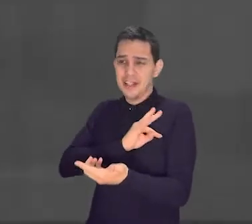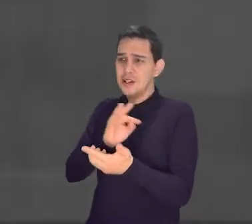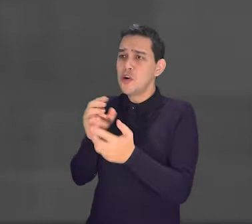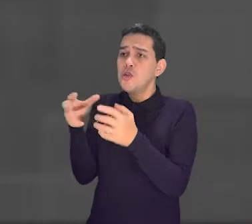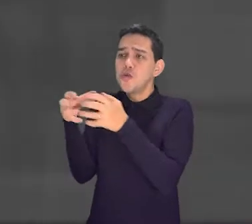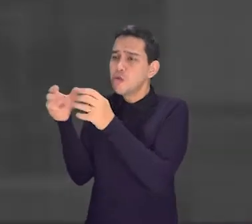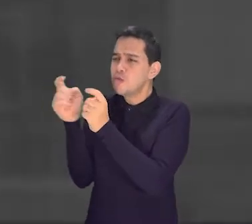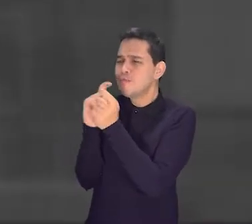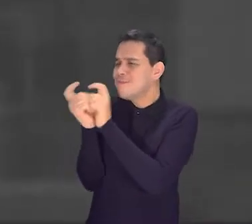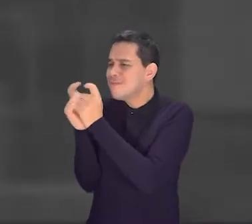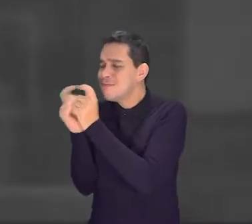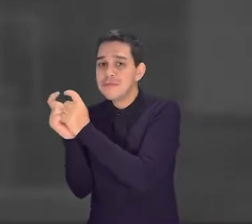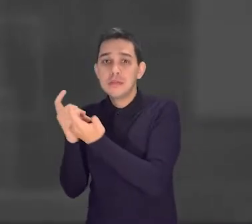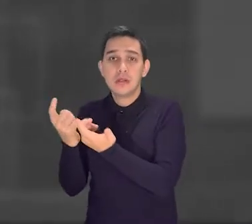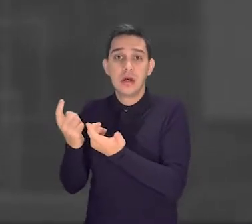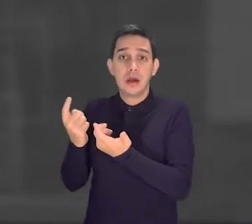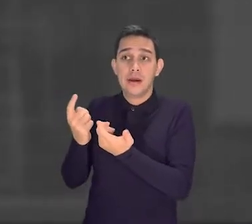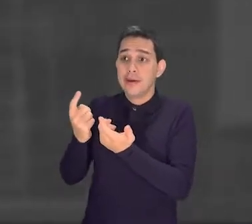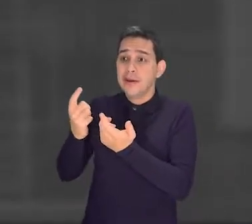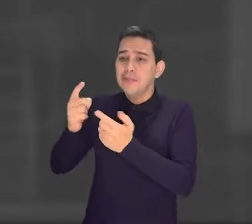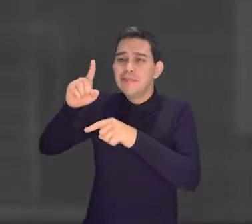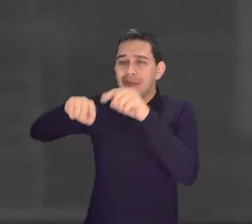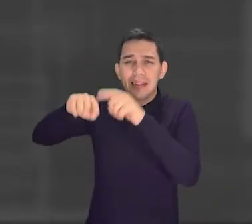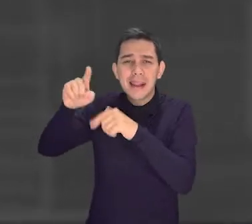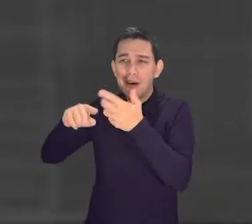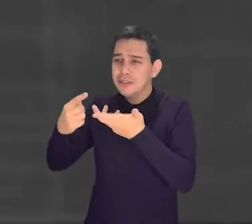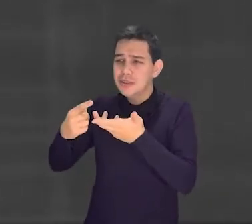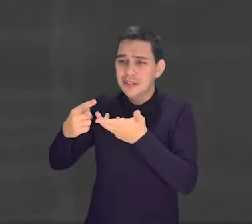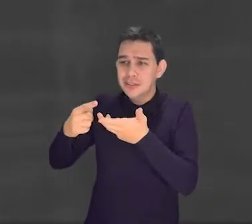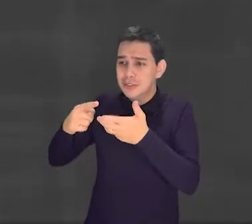administrativo, material de escritório,